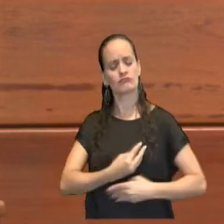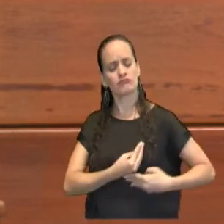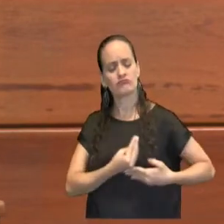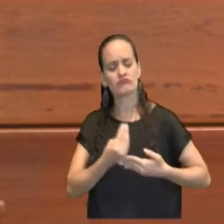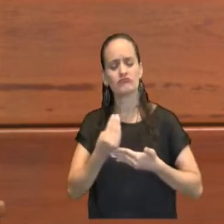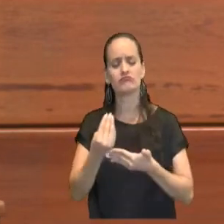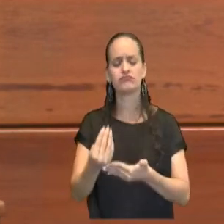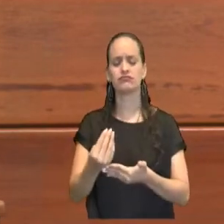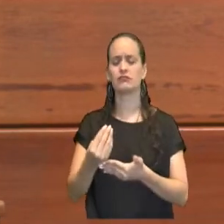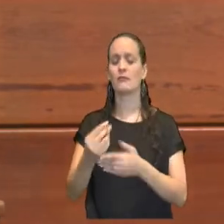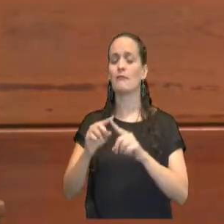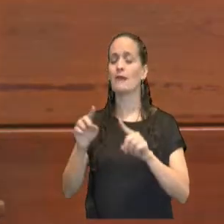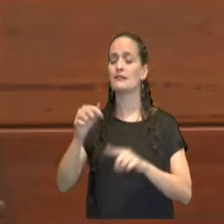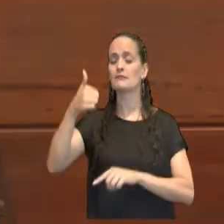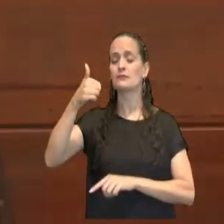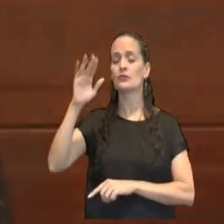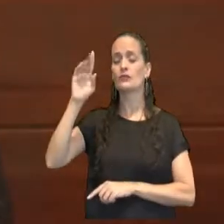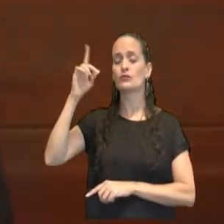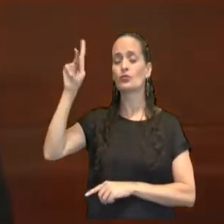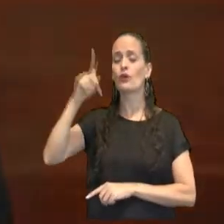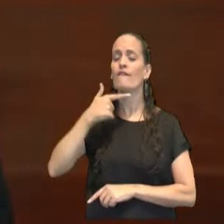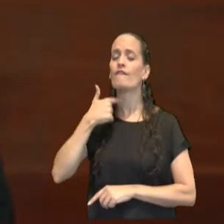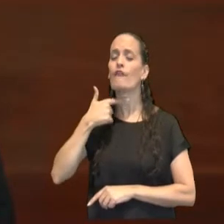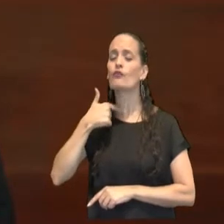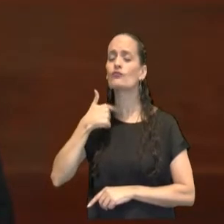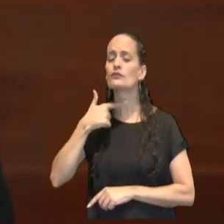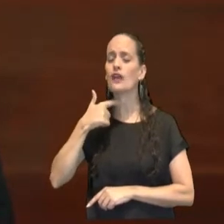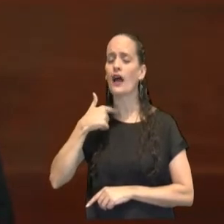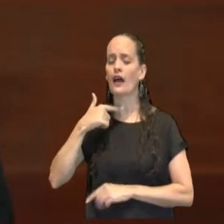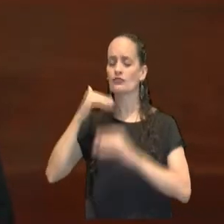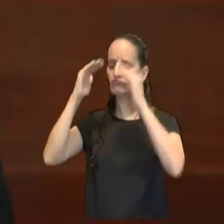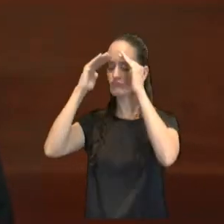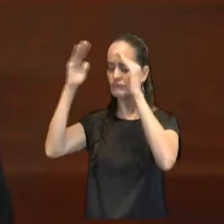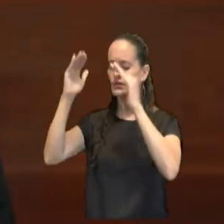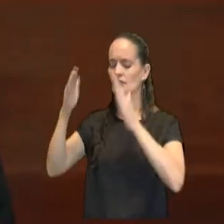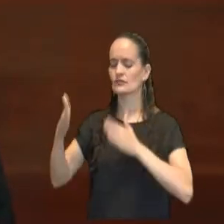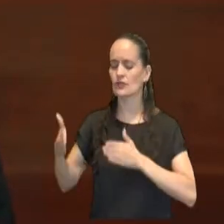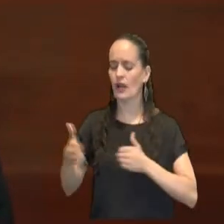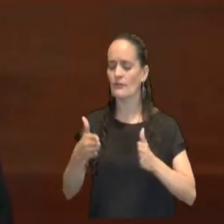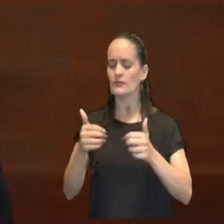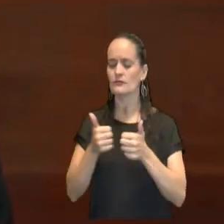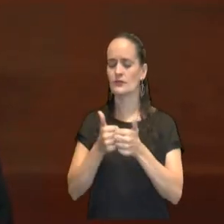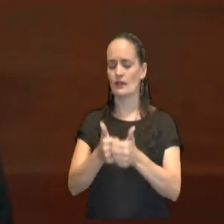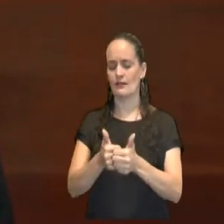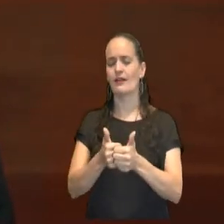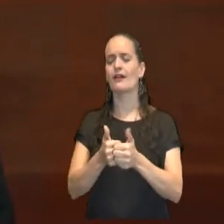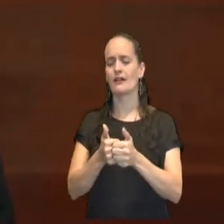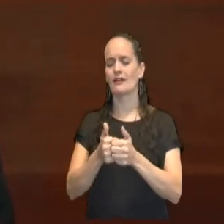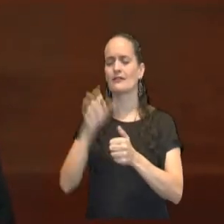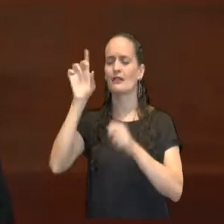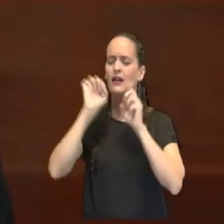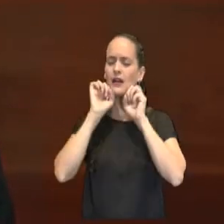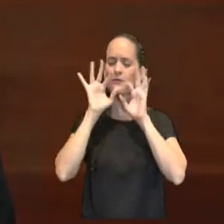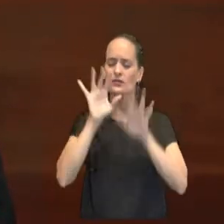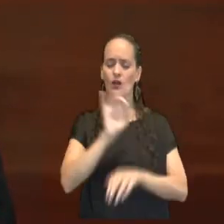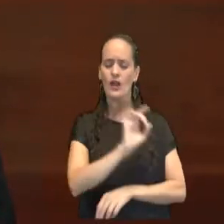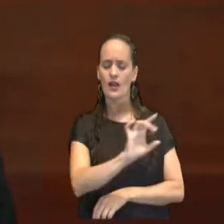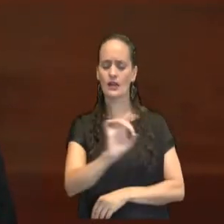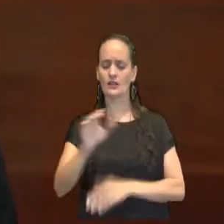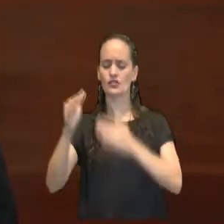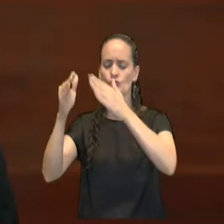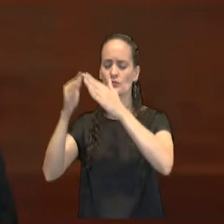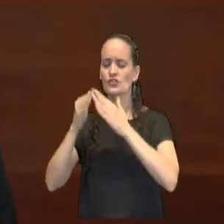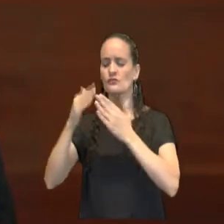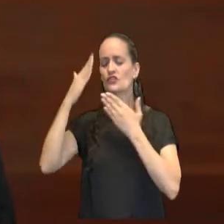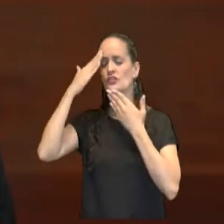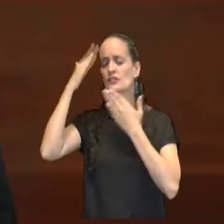fazendo a tua vontade, seguindo, Senhor, meu Deus, os teus caminhos. Ó Deus, em nome de Jesus Cristo, abençoa cada um. É o que nós te pedimos e